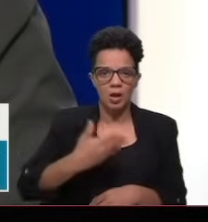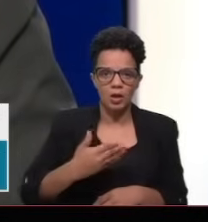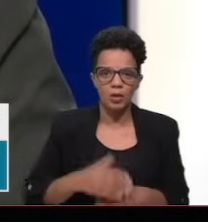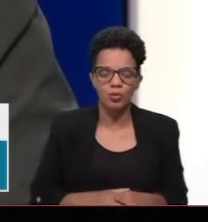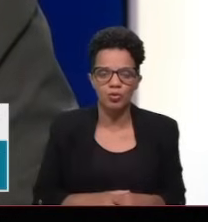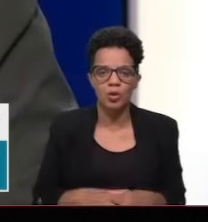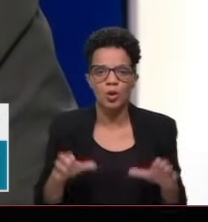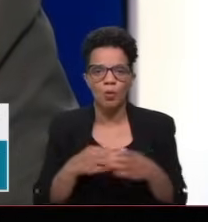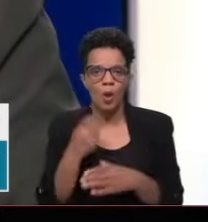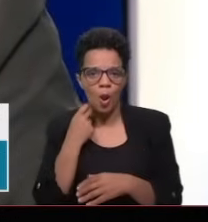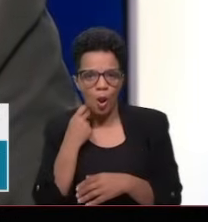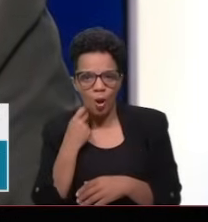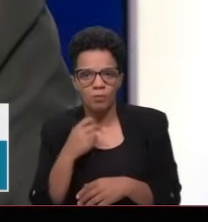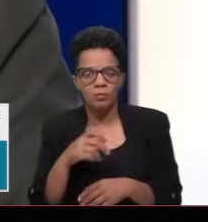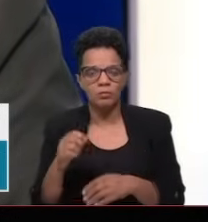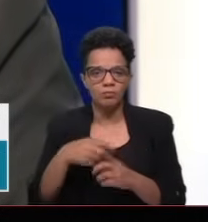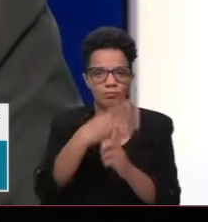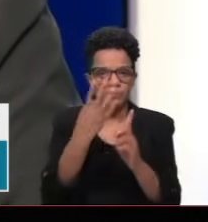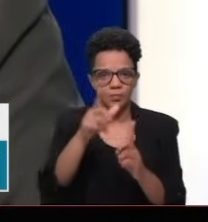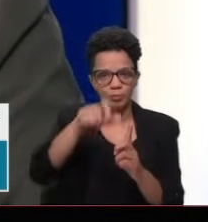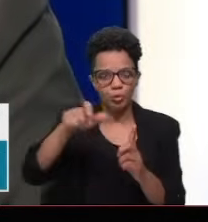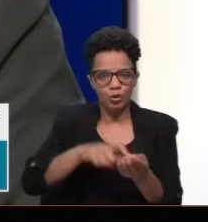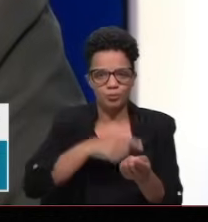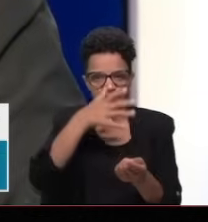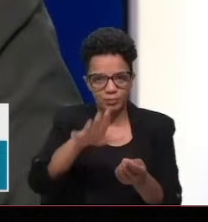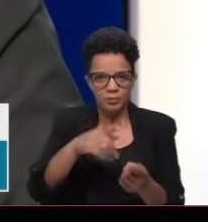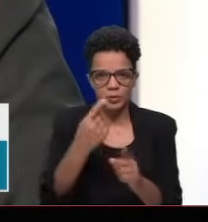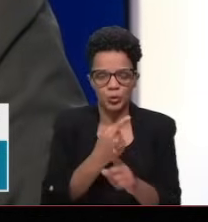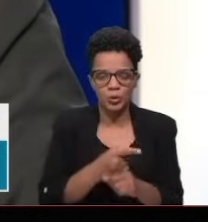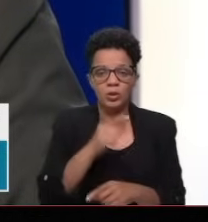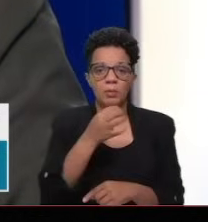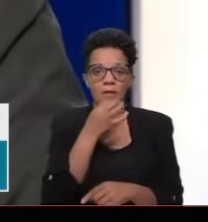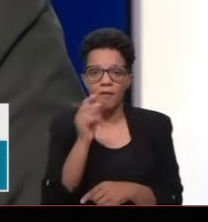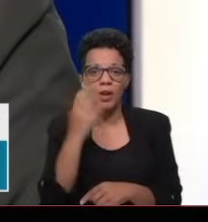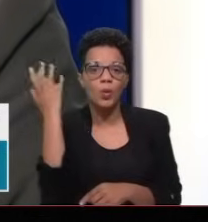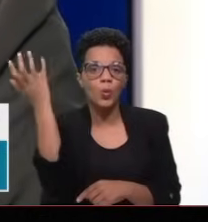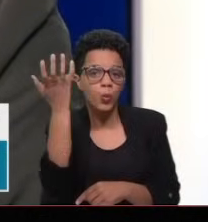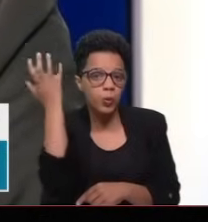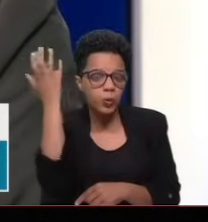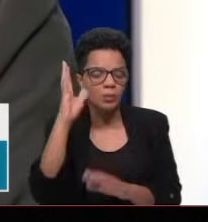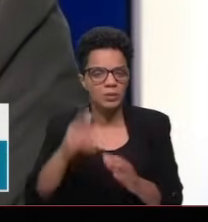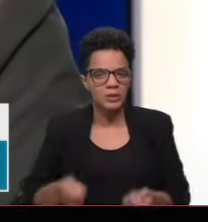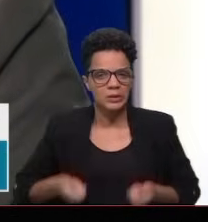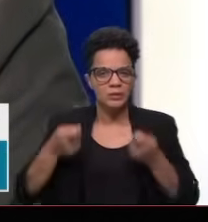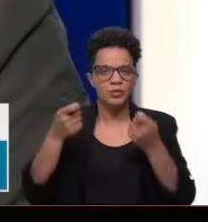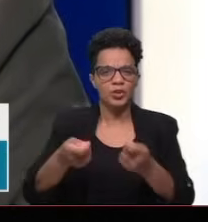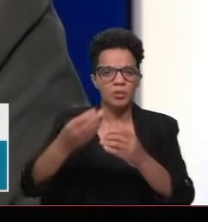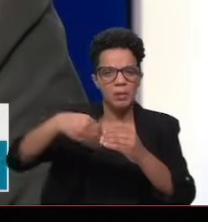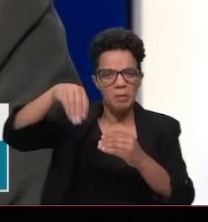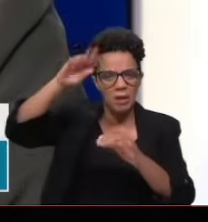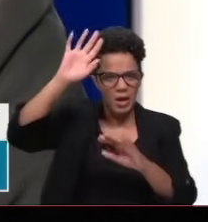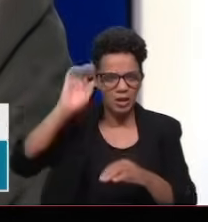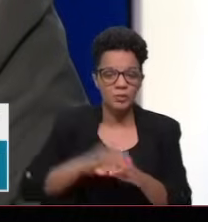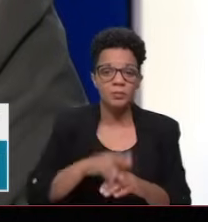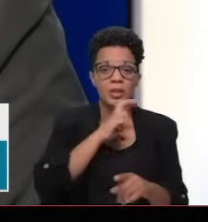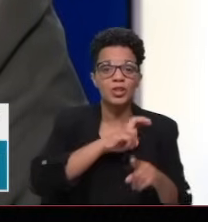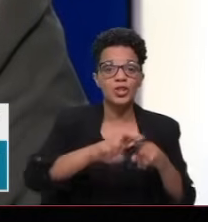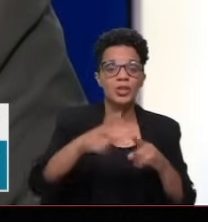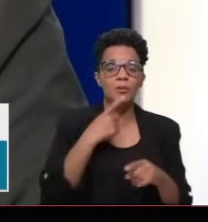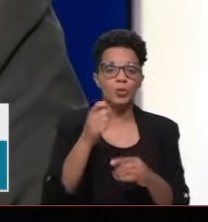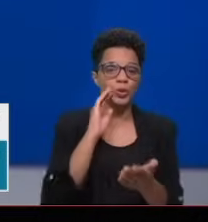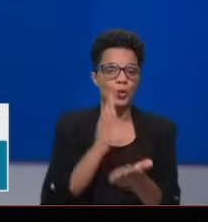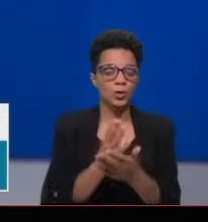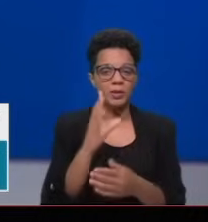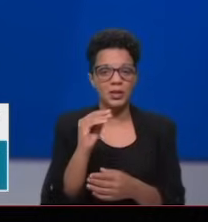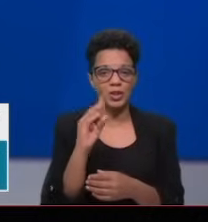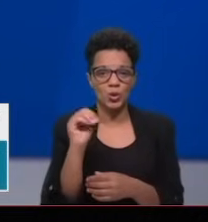das minorias elas VTI pessoas racializadas uma coisa que tem falar que é a cultura tem que se investir muito e na energia já agora não resisto a última pergunta para 10